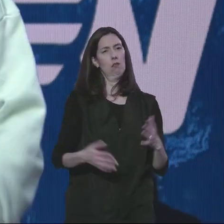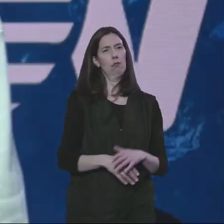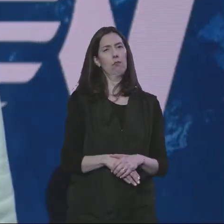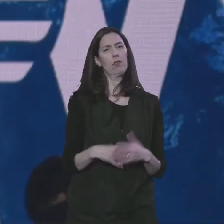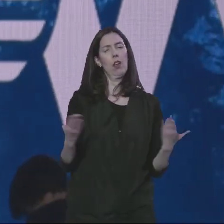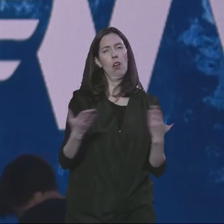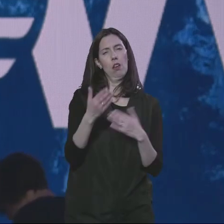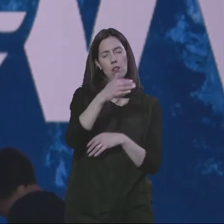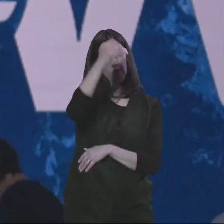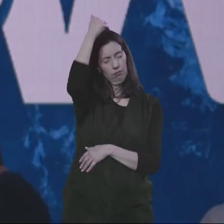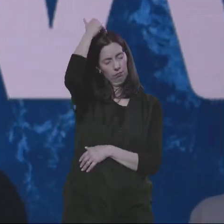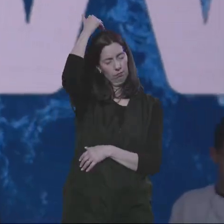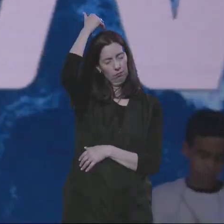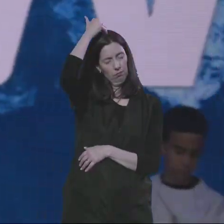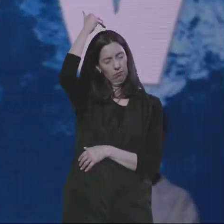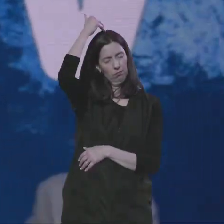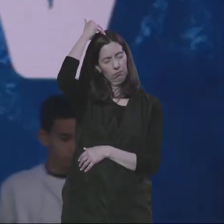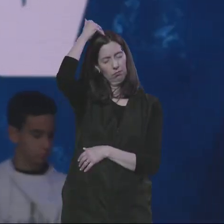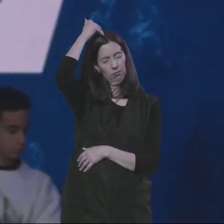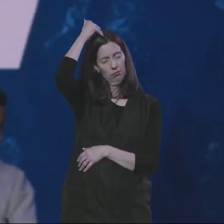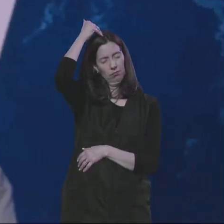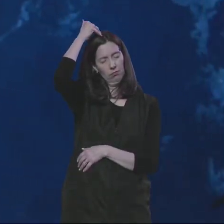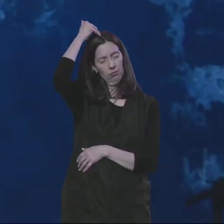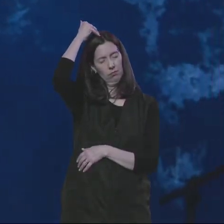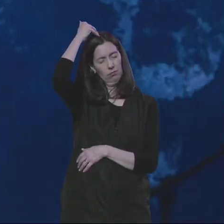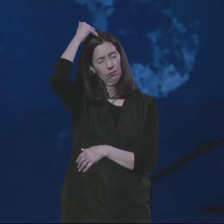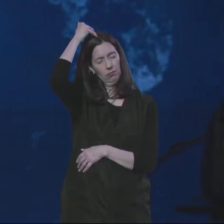Feche os seus olhos onde você está.